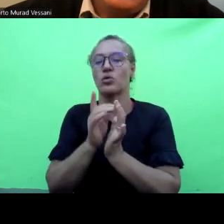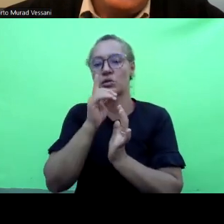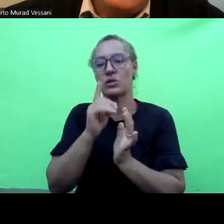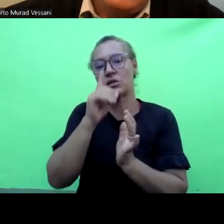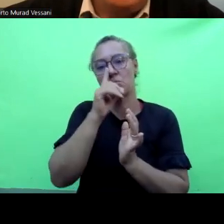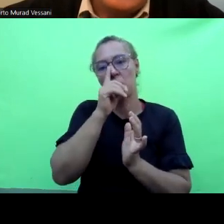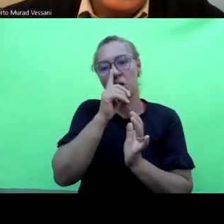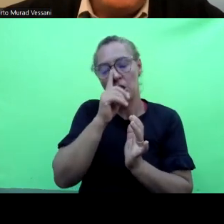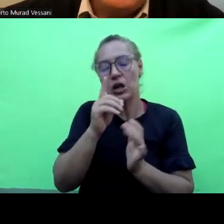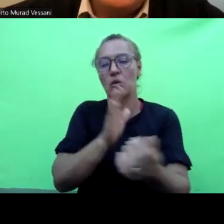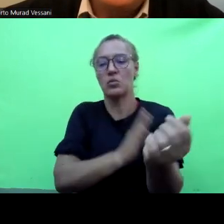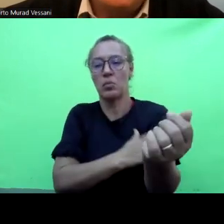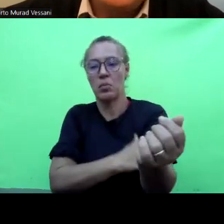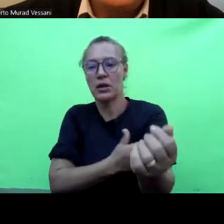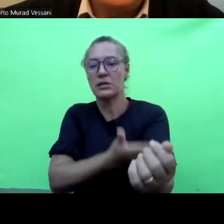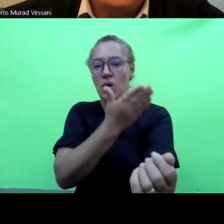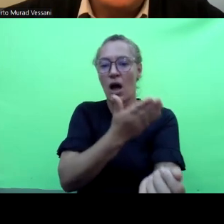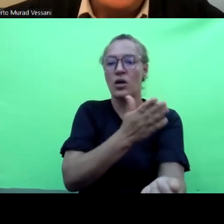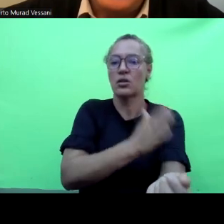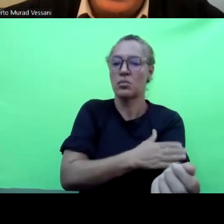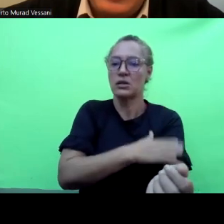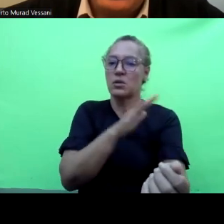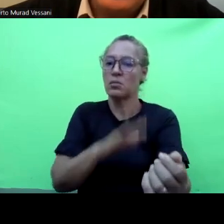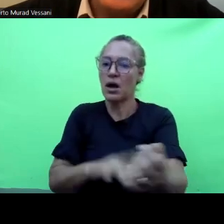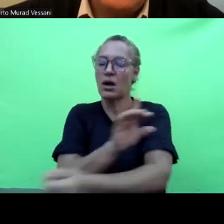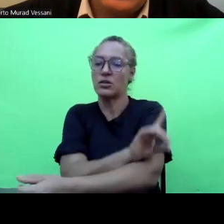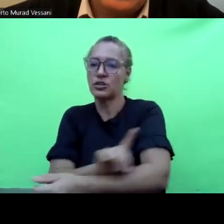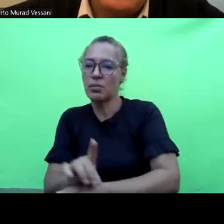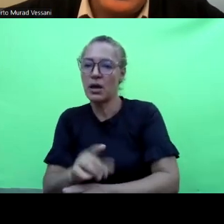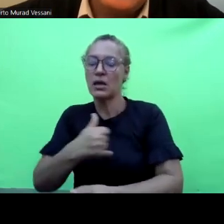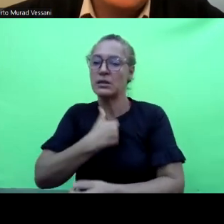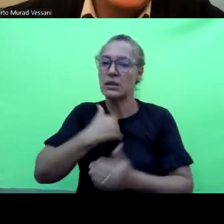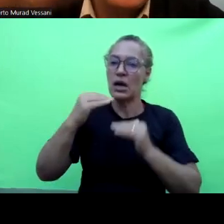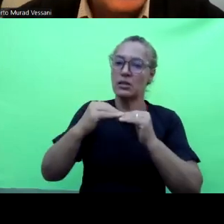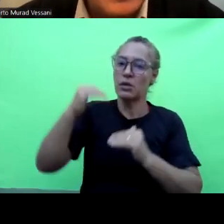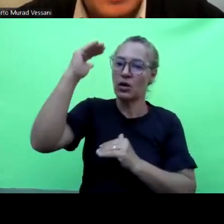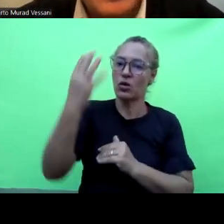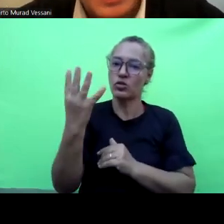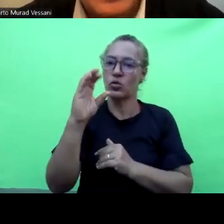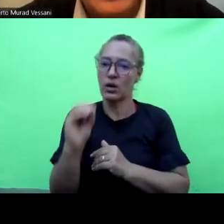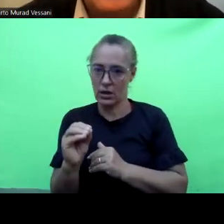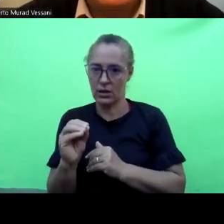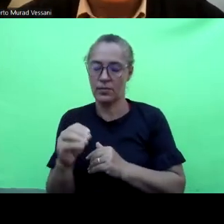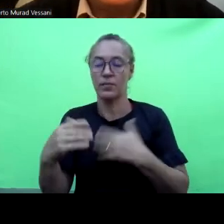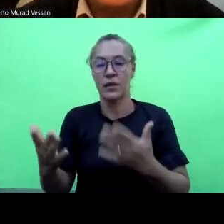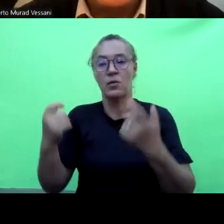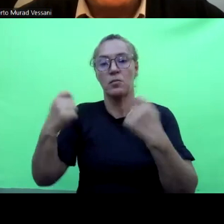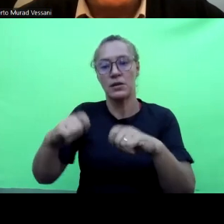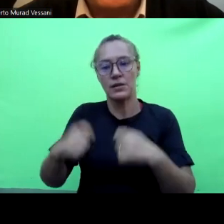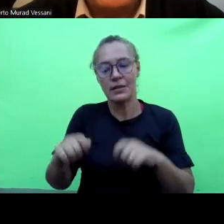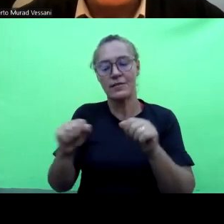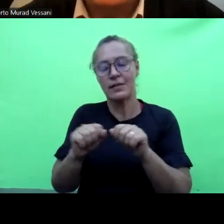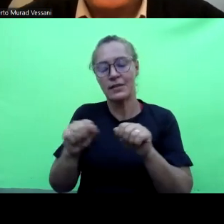E a medida da pressão intraocular, além do exame de fundoscopia, são exames essenciais nesse